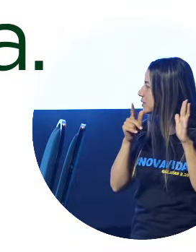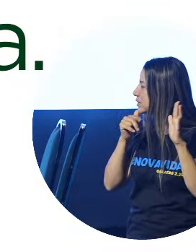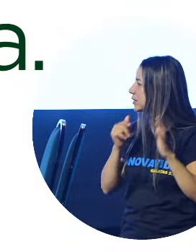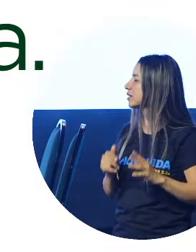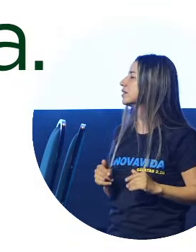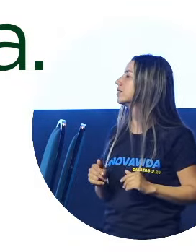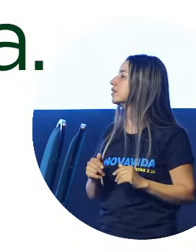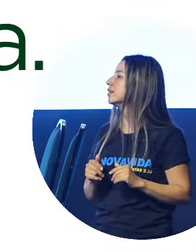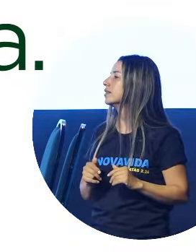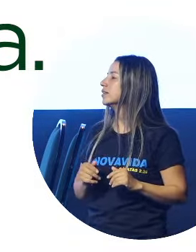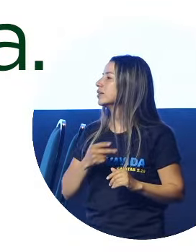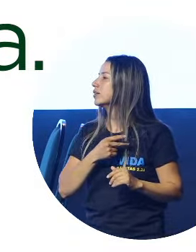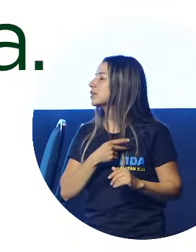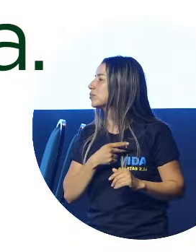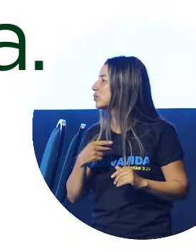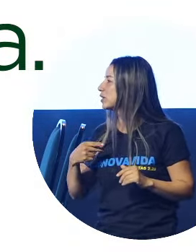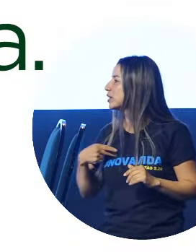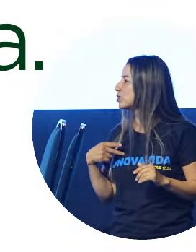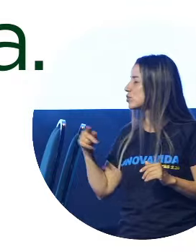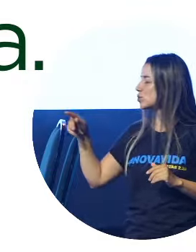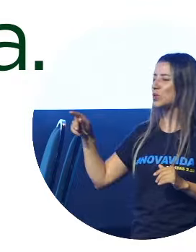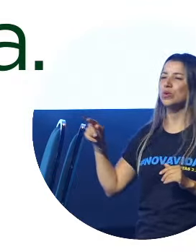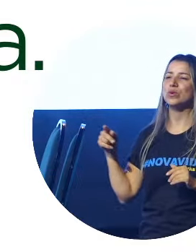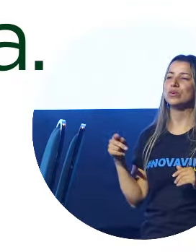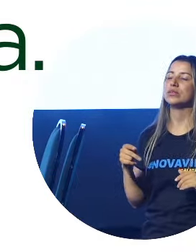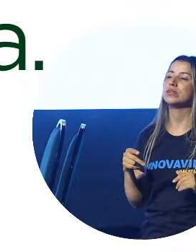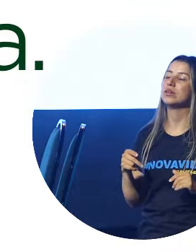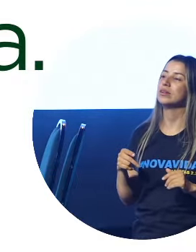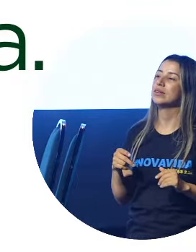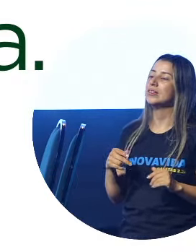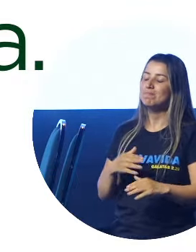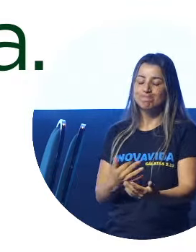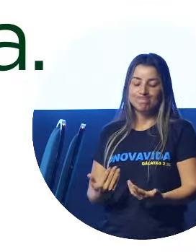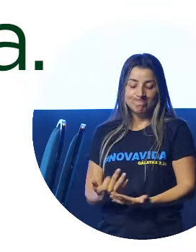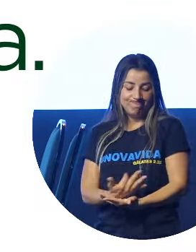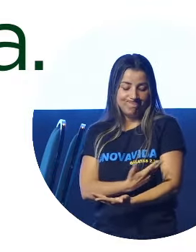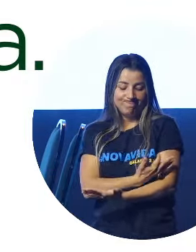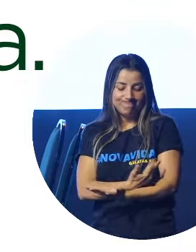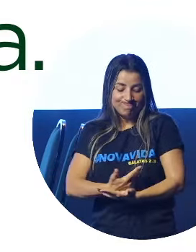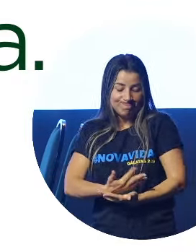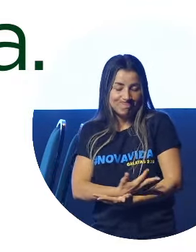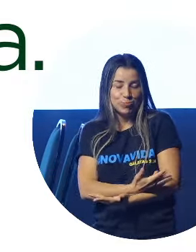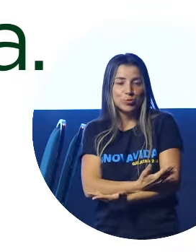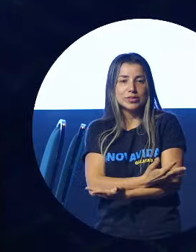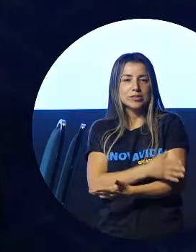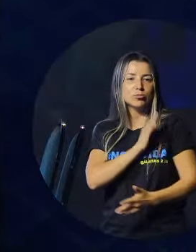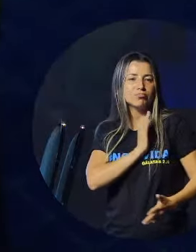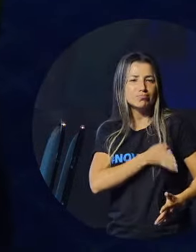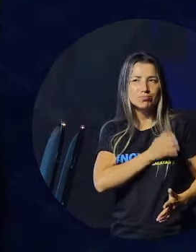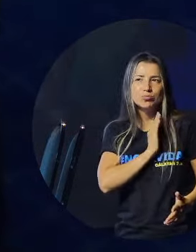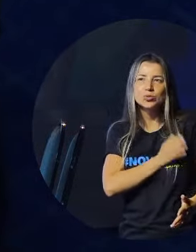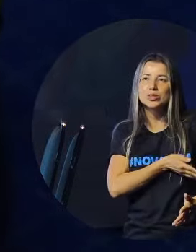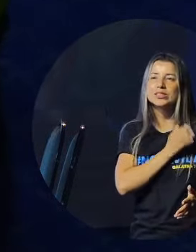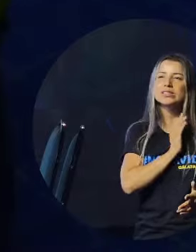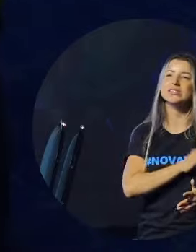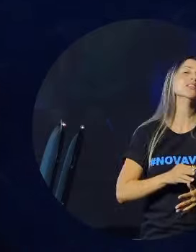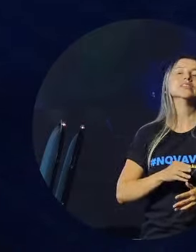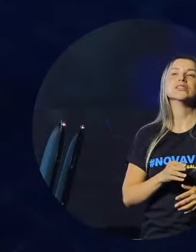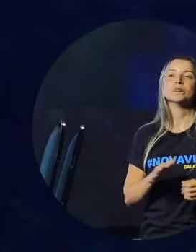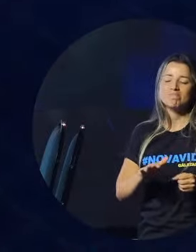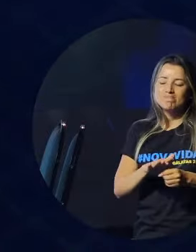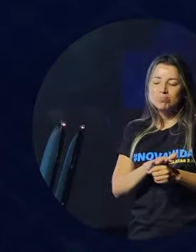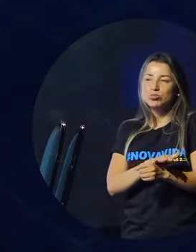Fernando Brandão, que emoção, meu pastor. Coração vai explodir aqui no peito. Jennifer, nossa missionária,